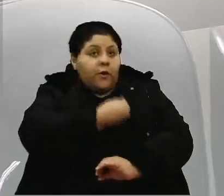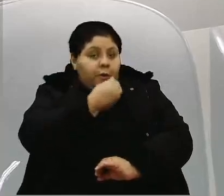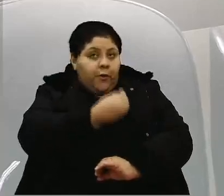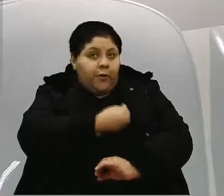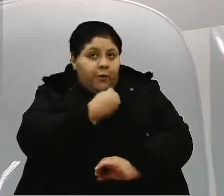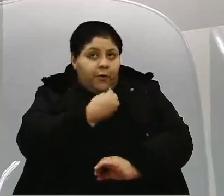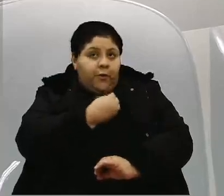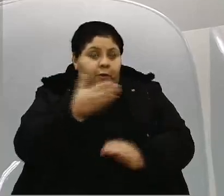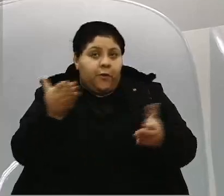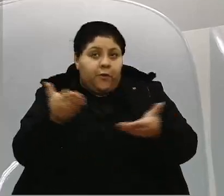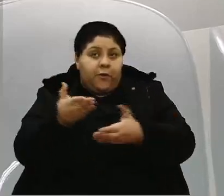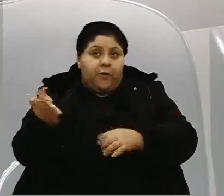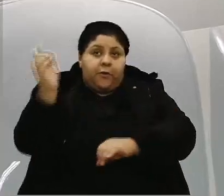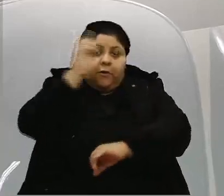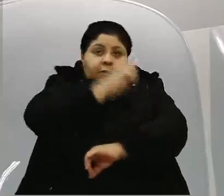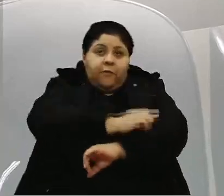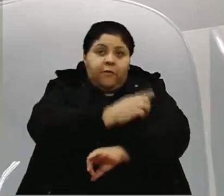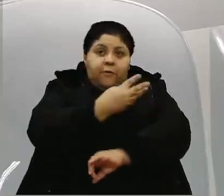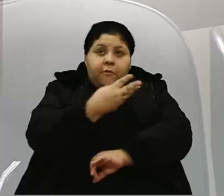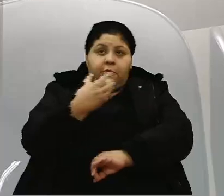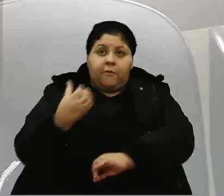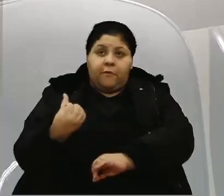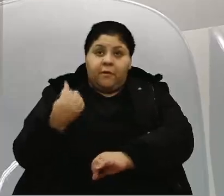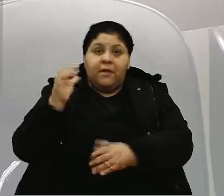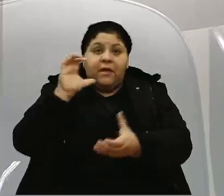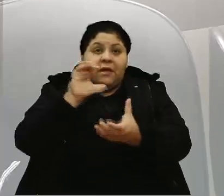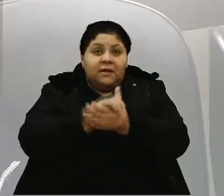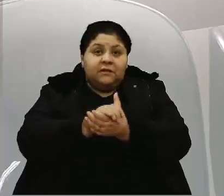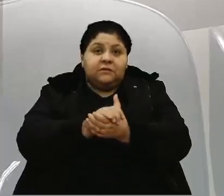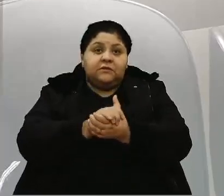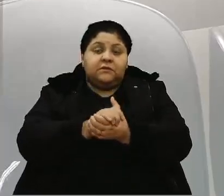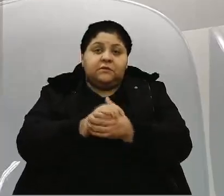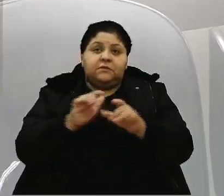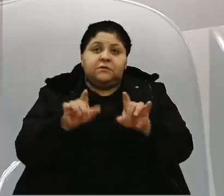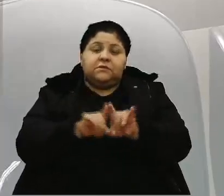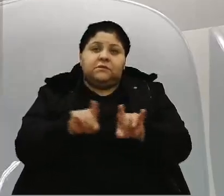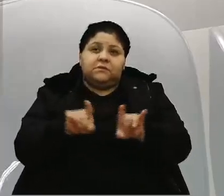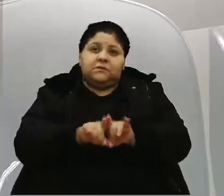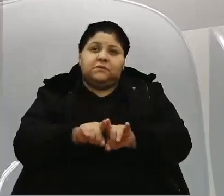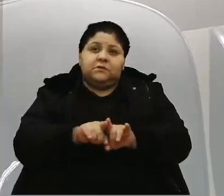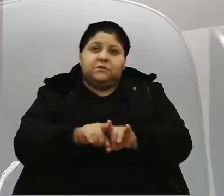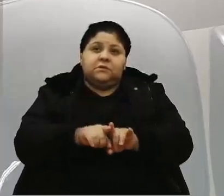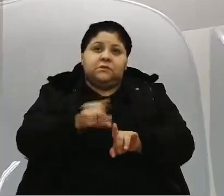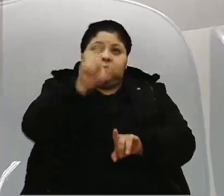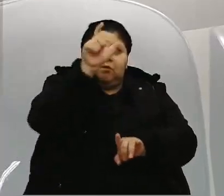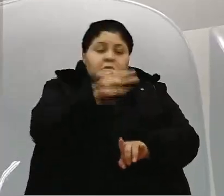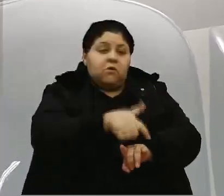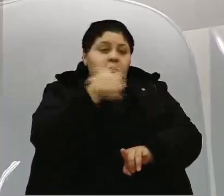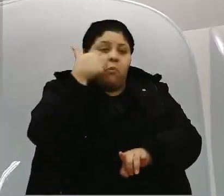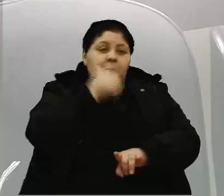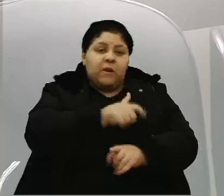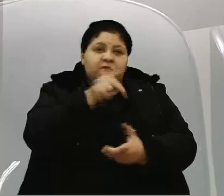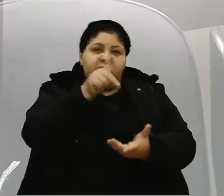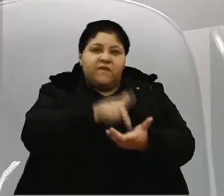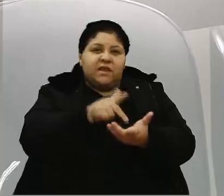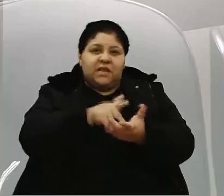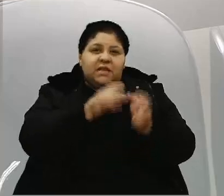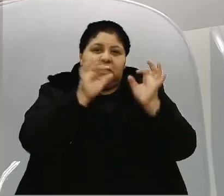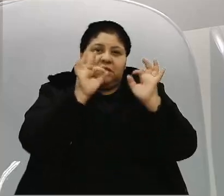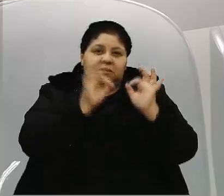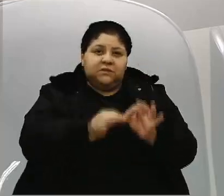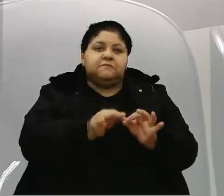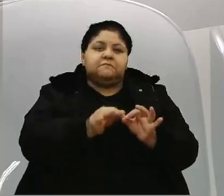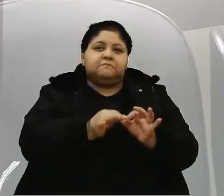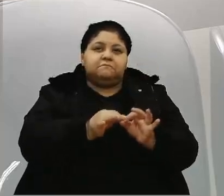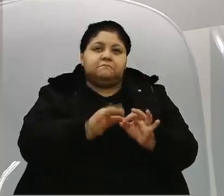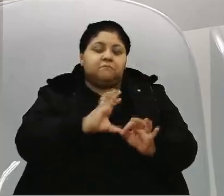fazer agora dia 16, 36 anos de casado, uma mulher verdadeira, correta, um